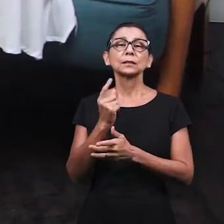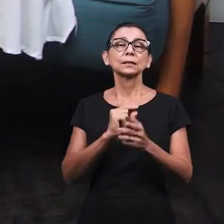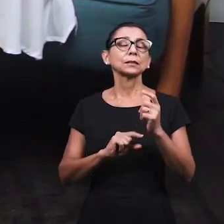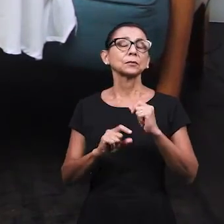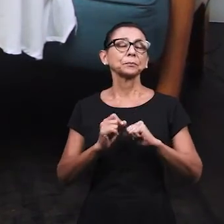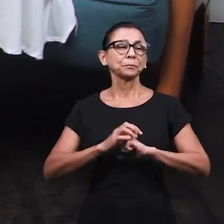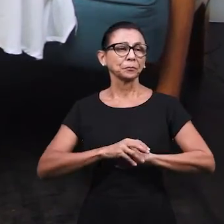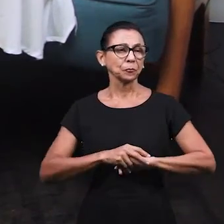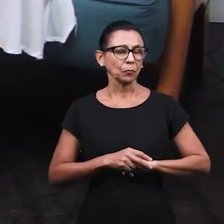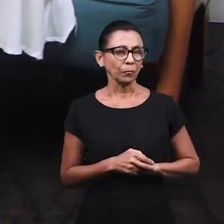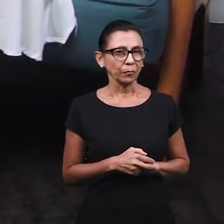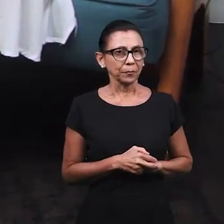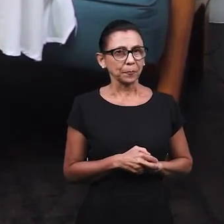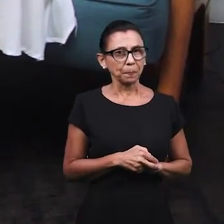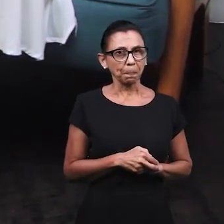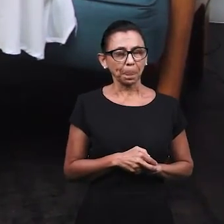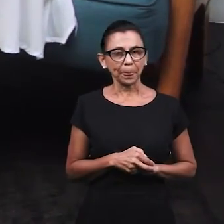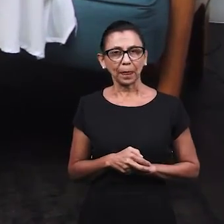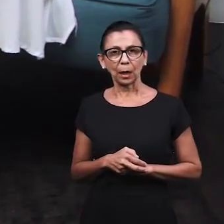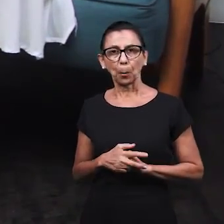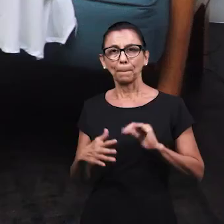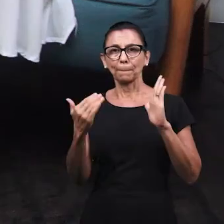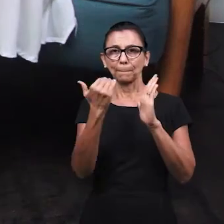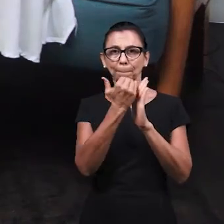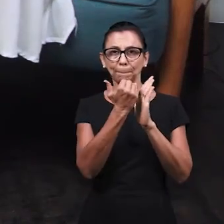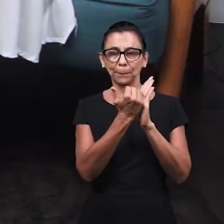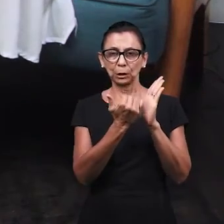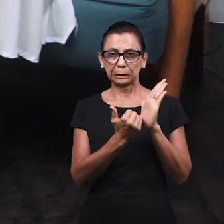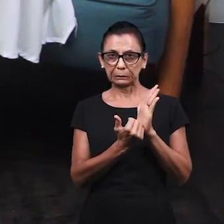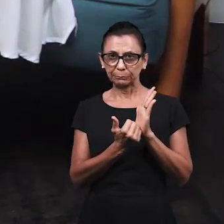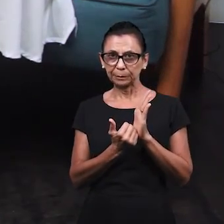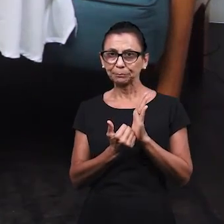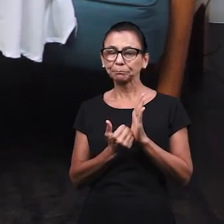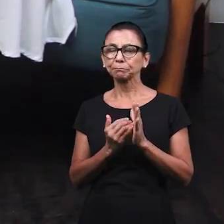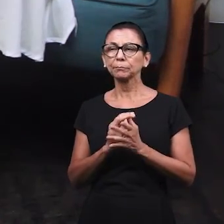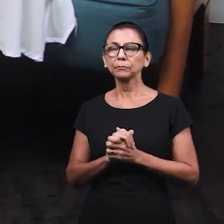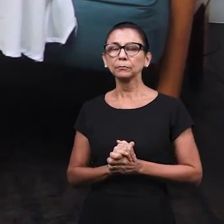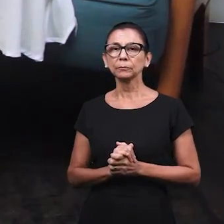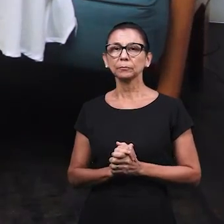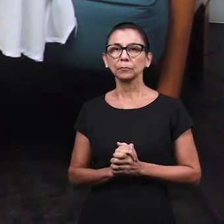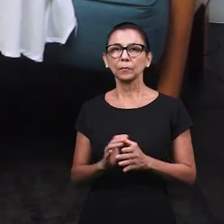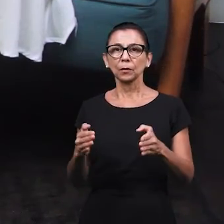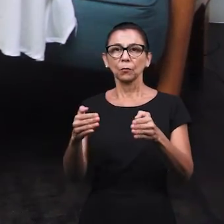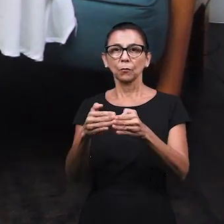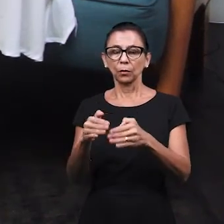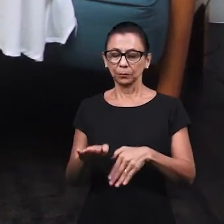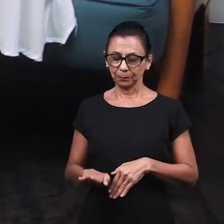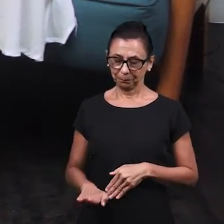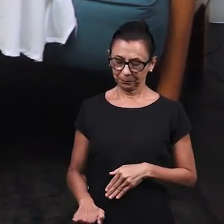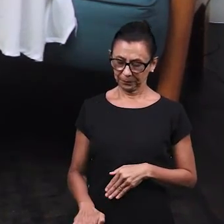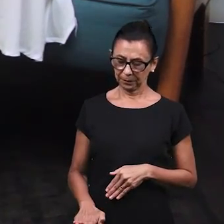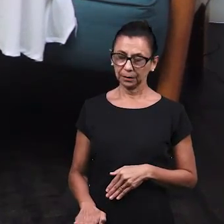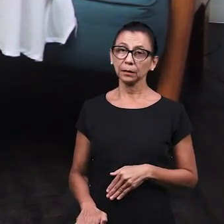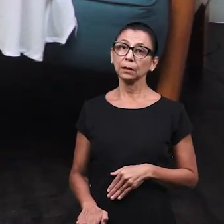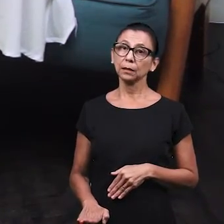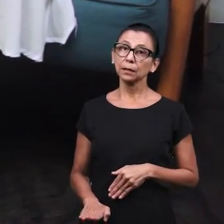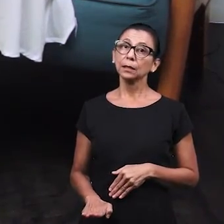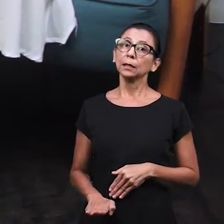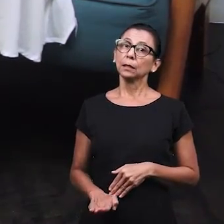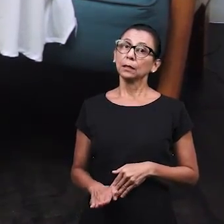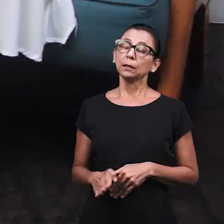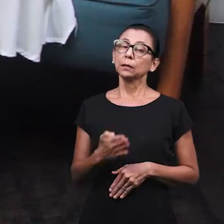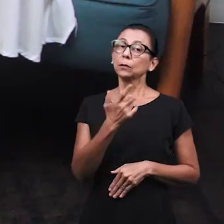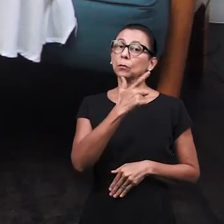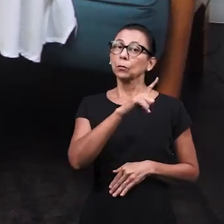programa. O Luz para o Meu Caminho é um programa, como o senhor já disse, para criança. A intenção é que